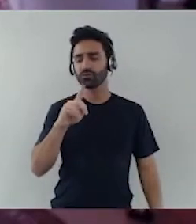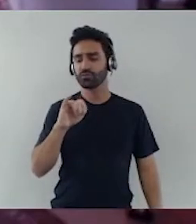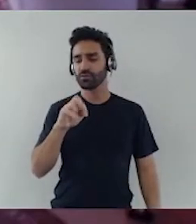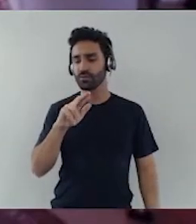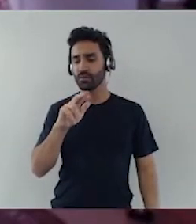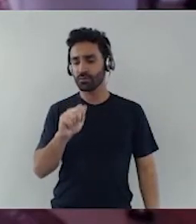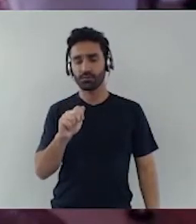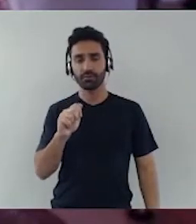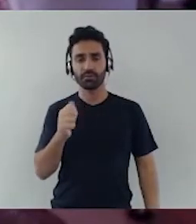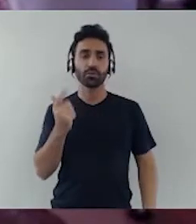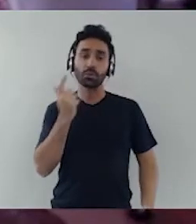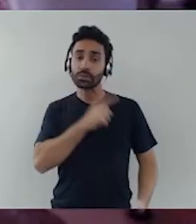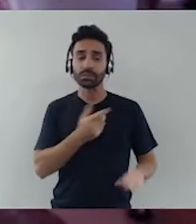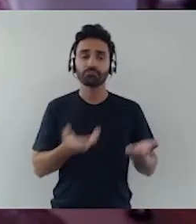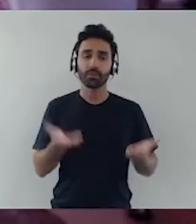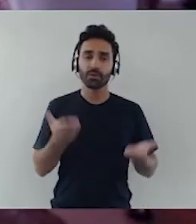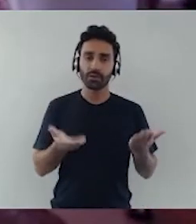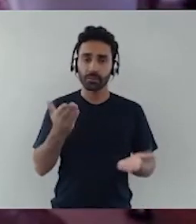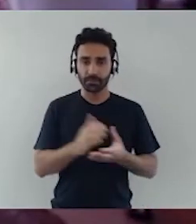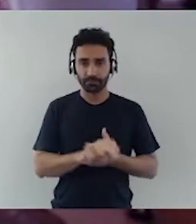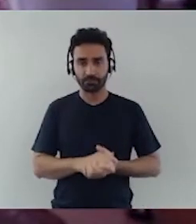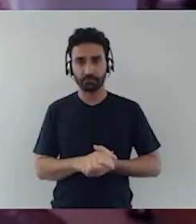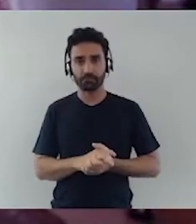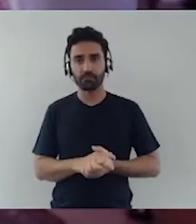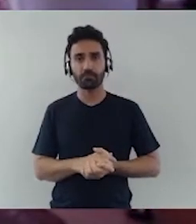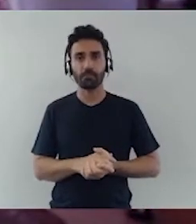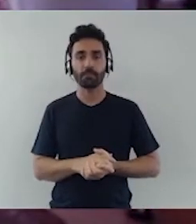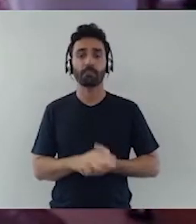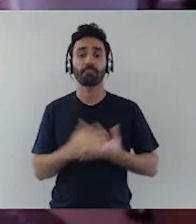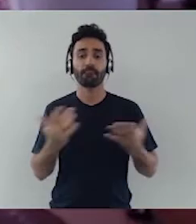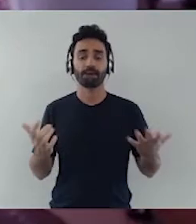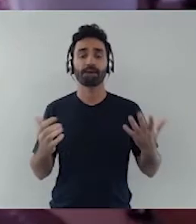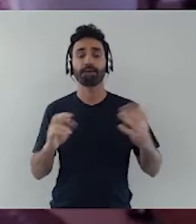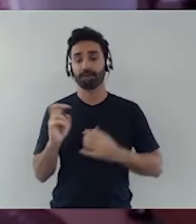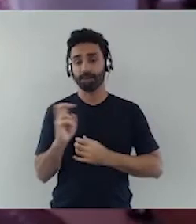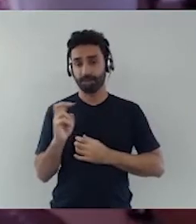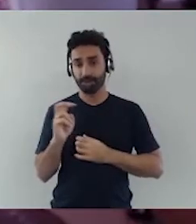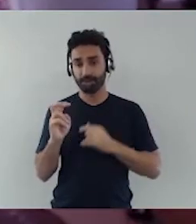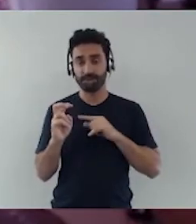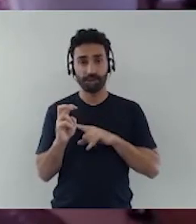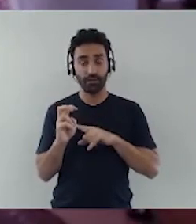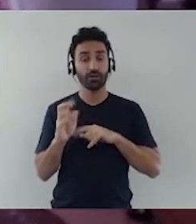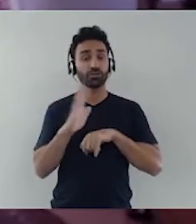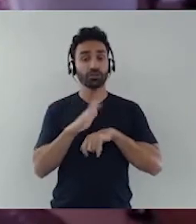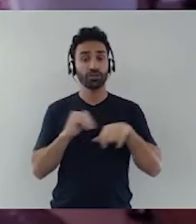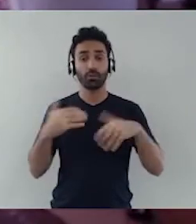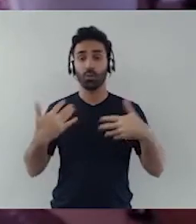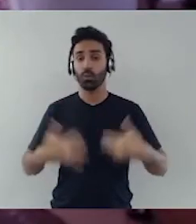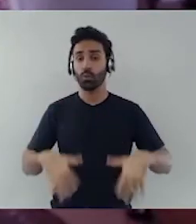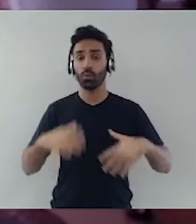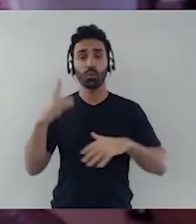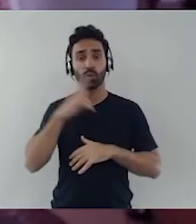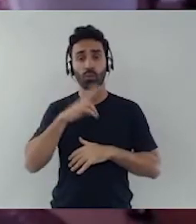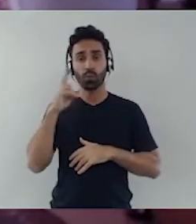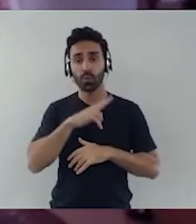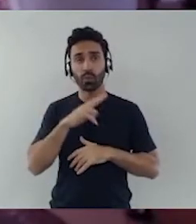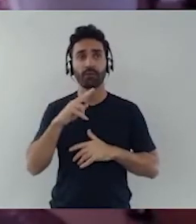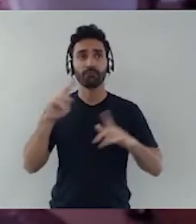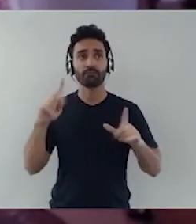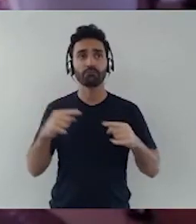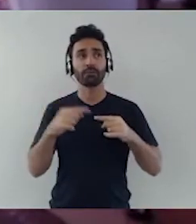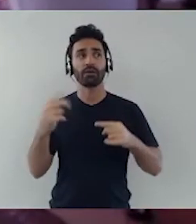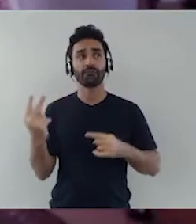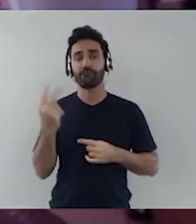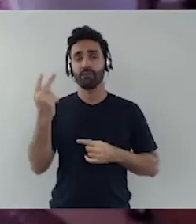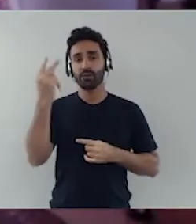para equilibrá-la. Finalmente, a quinta lição, um chamado urgente para a valorização